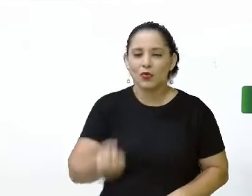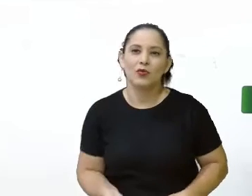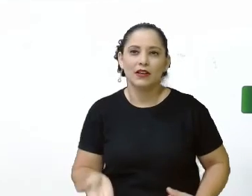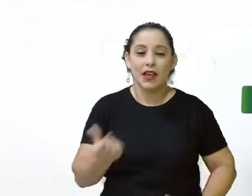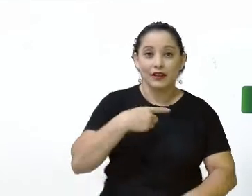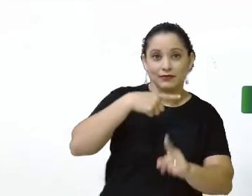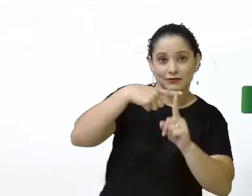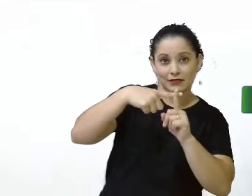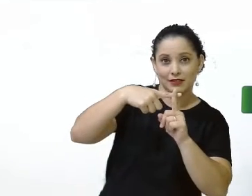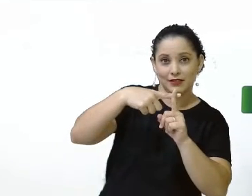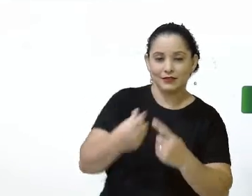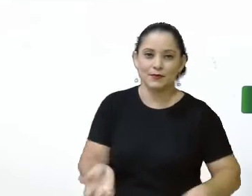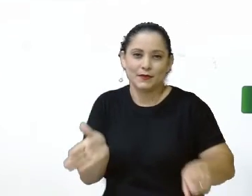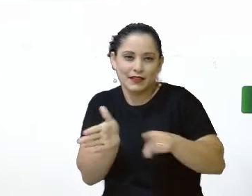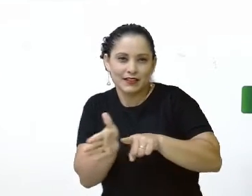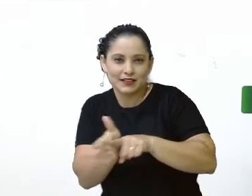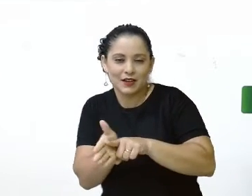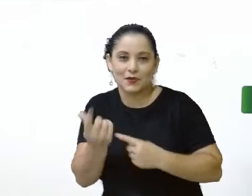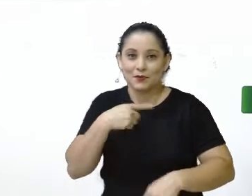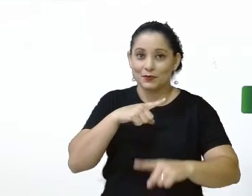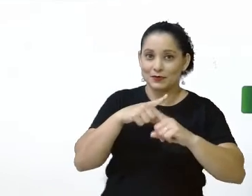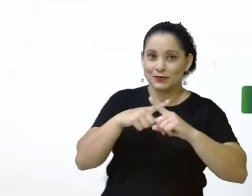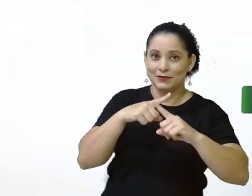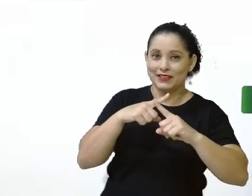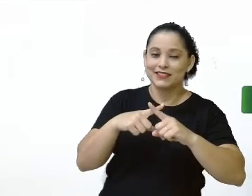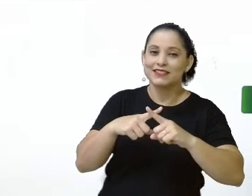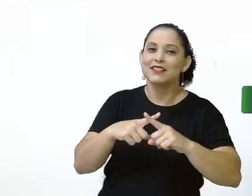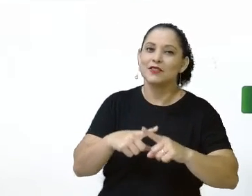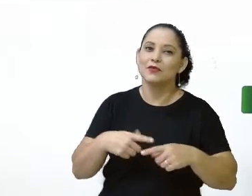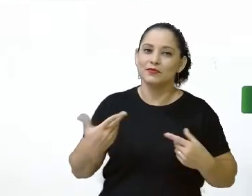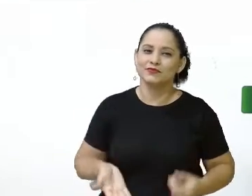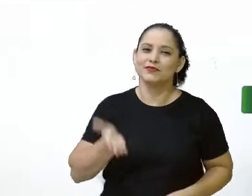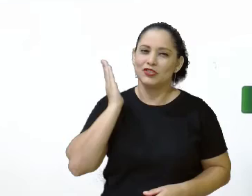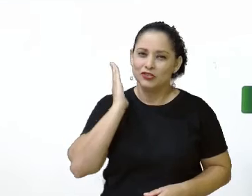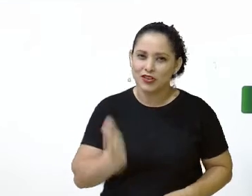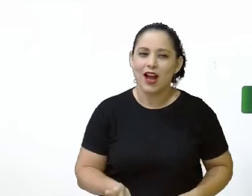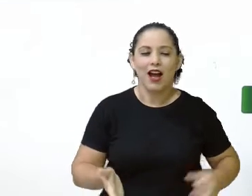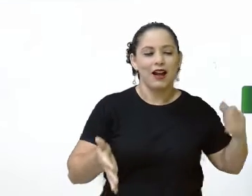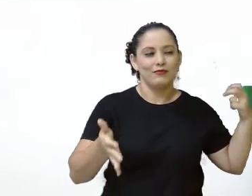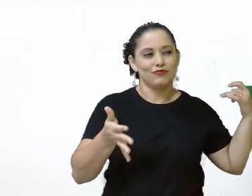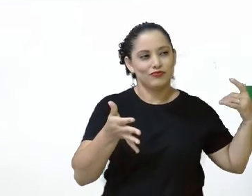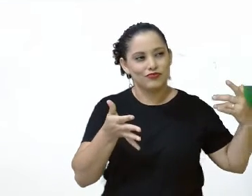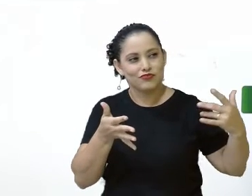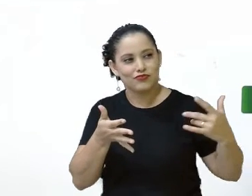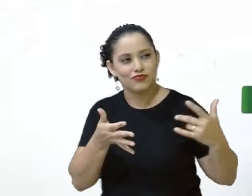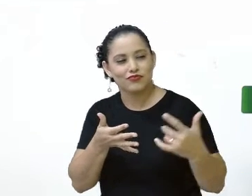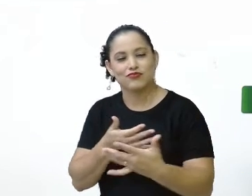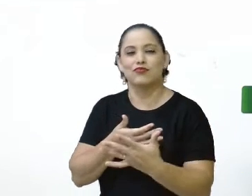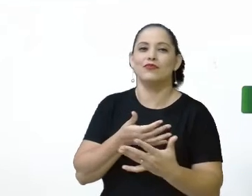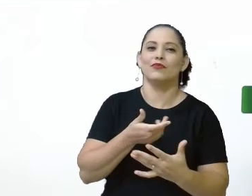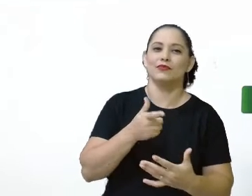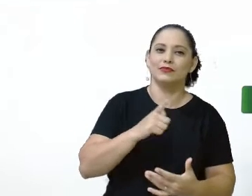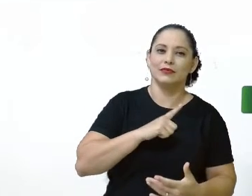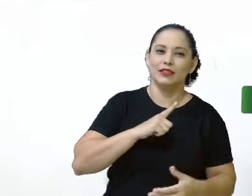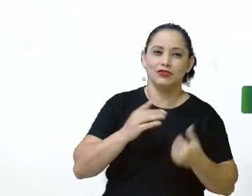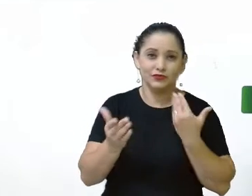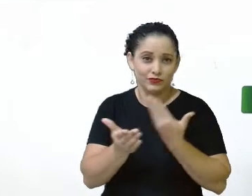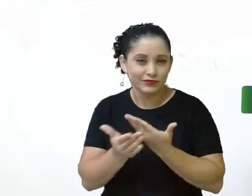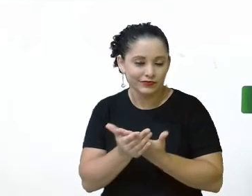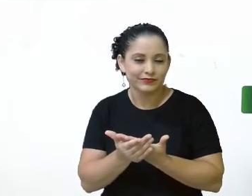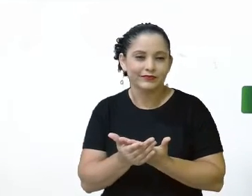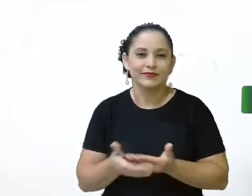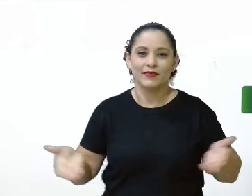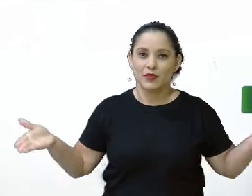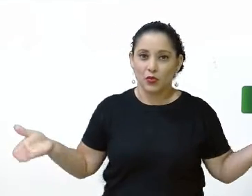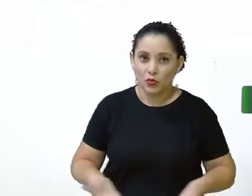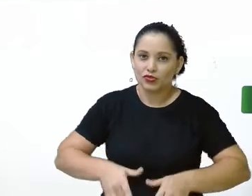subtração, conversamos sobre multiplicação, né? Já passeamos por algumas operações matemáticas. Hoje,